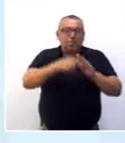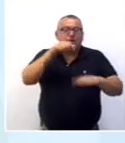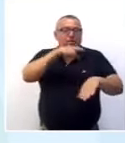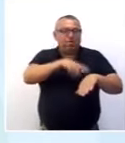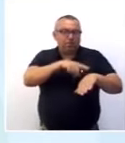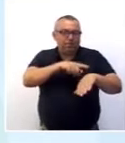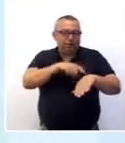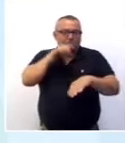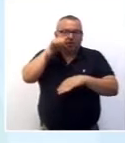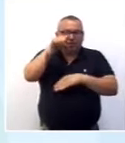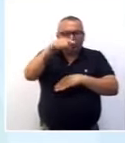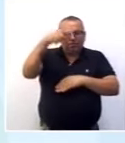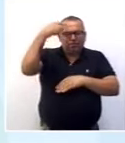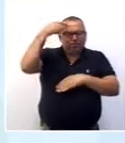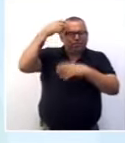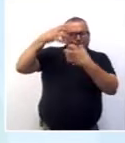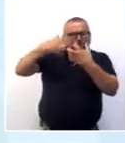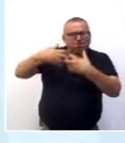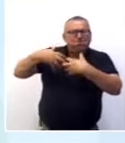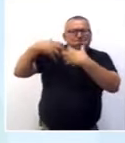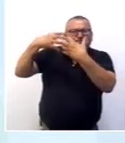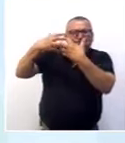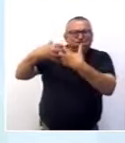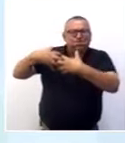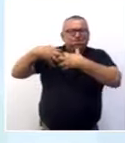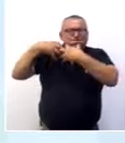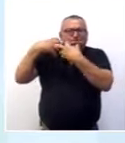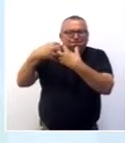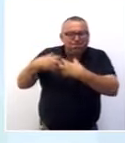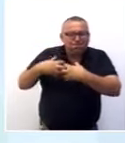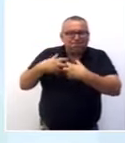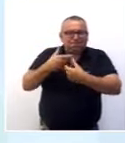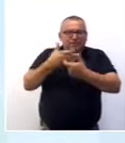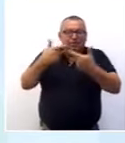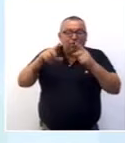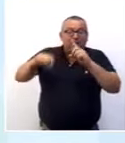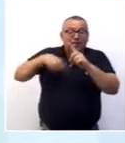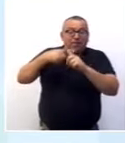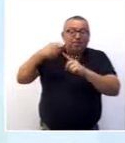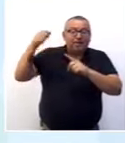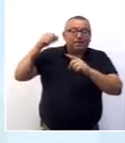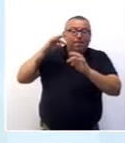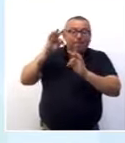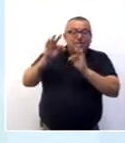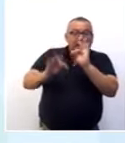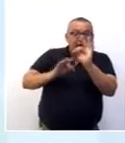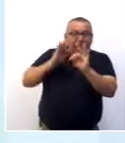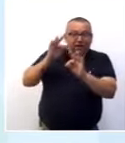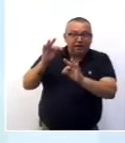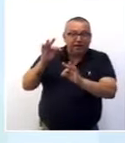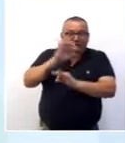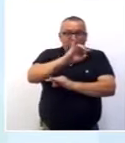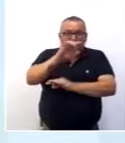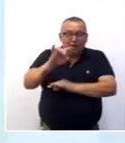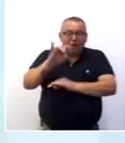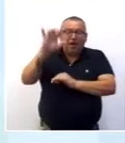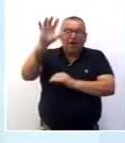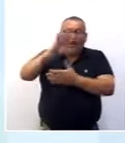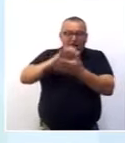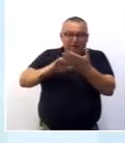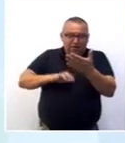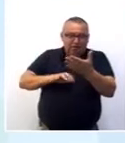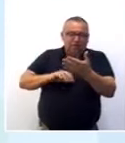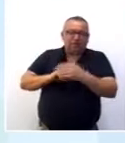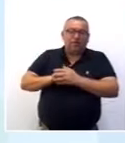você pensar exatamente nas questões mais técnicas cada um desses textos, né? Nós